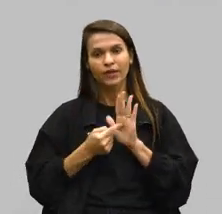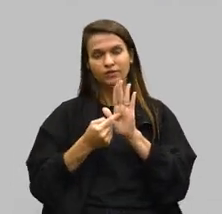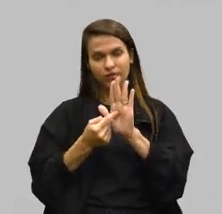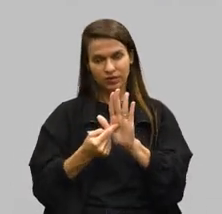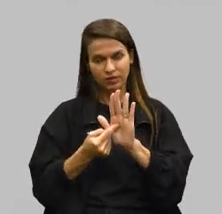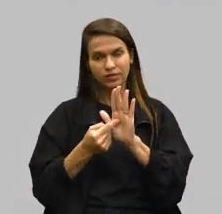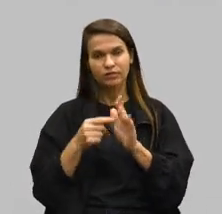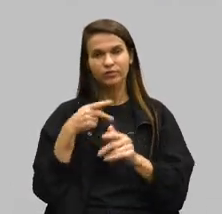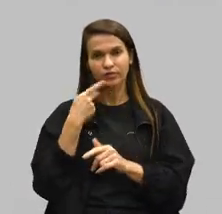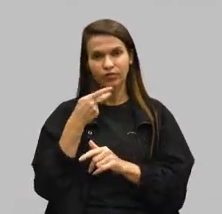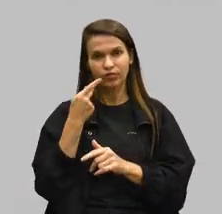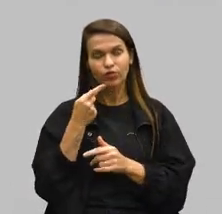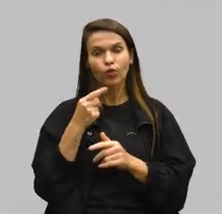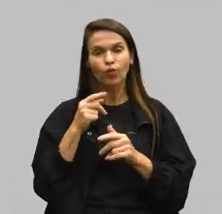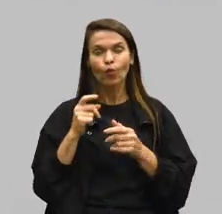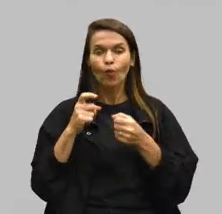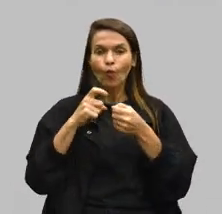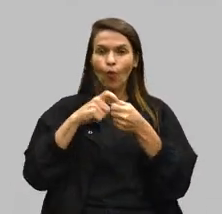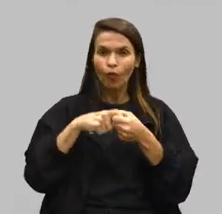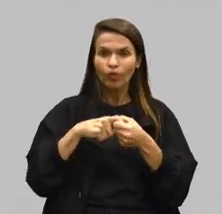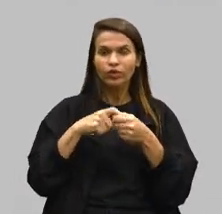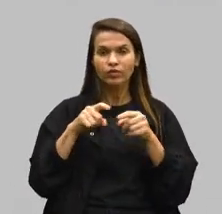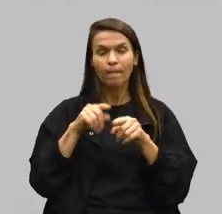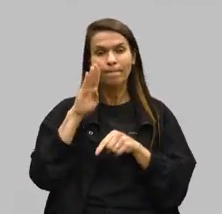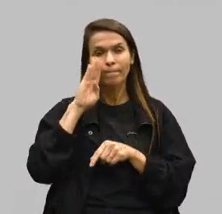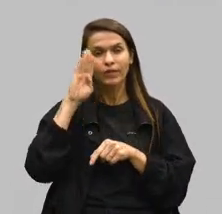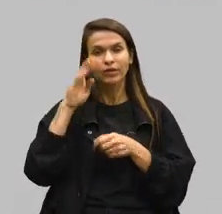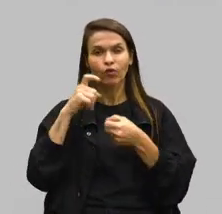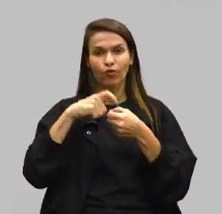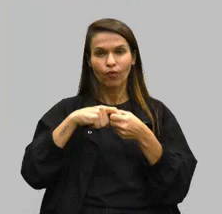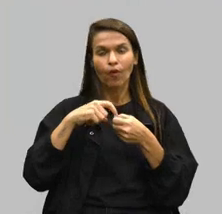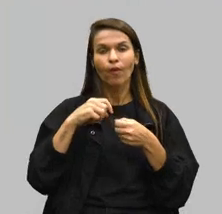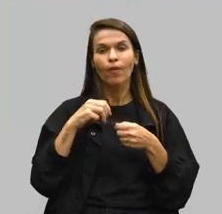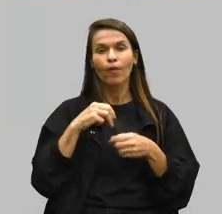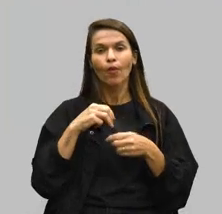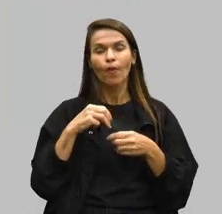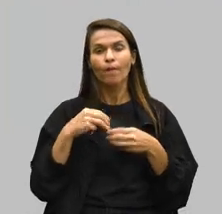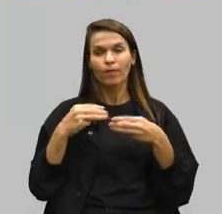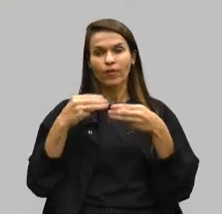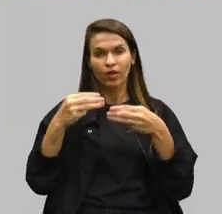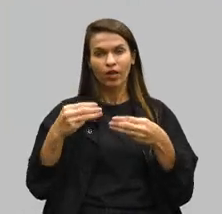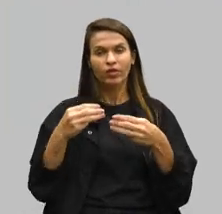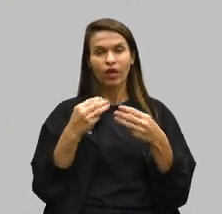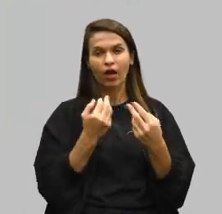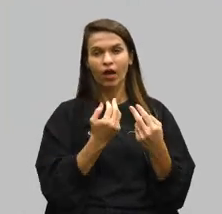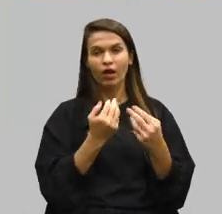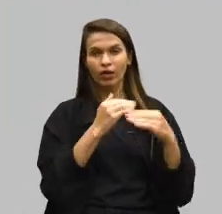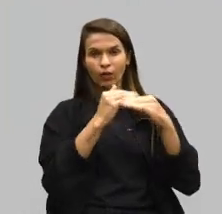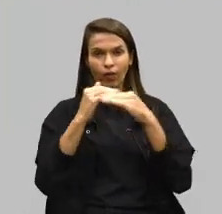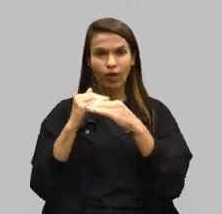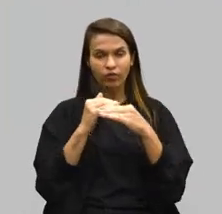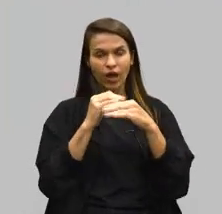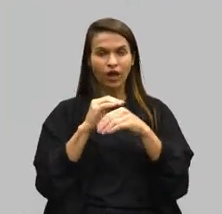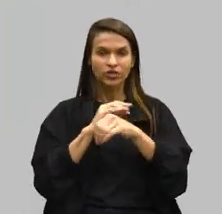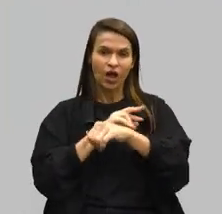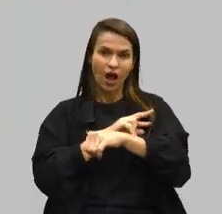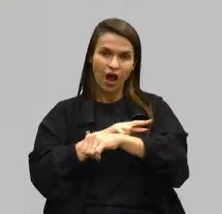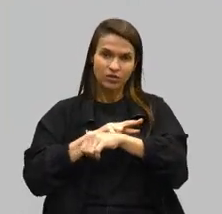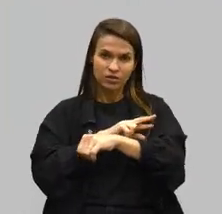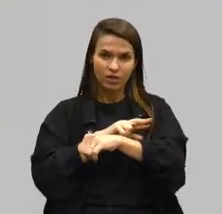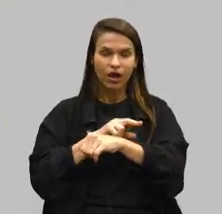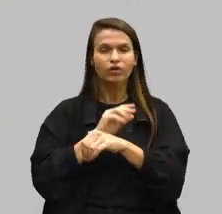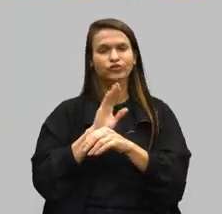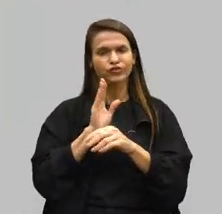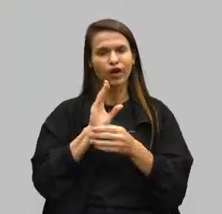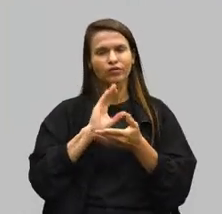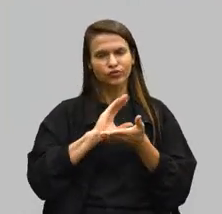nós falamos dos convênios e principalmente do convênio com o ministério da Igualdade racial que foi que foi trazido aqui recursos para o estado de